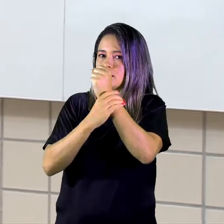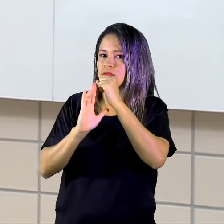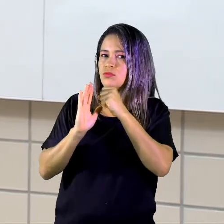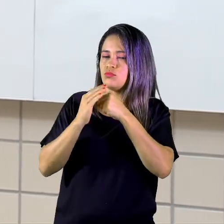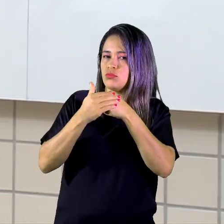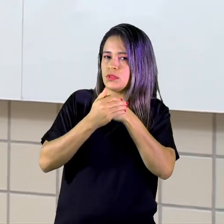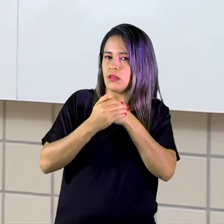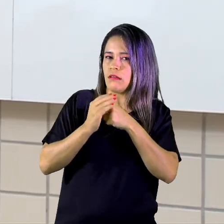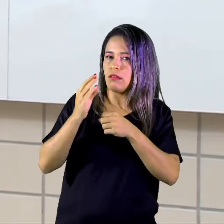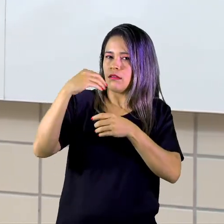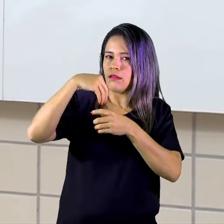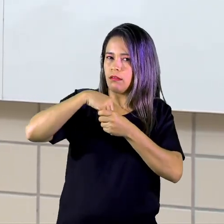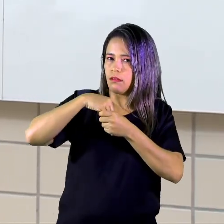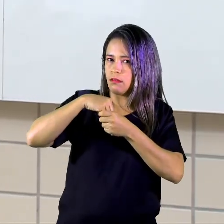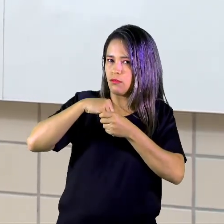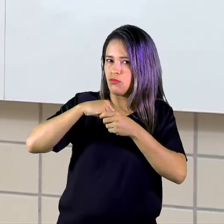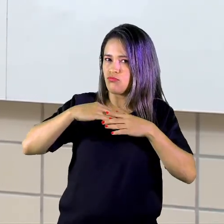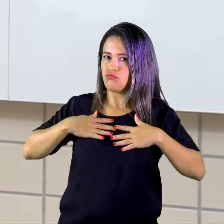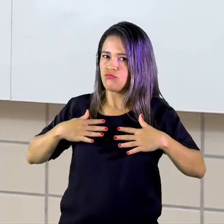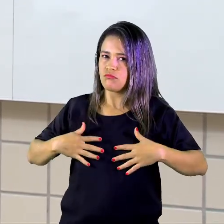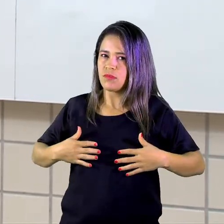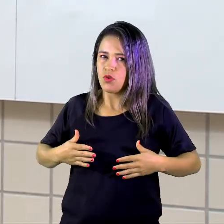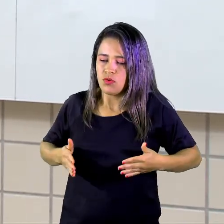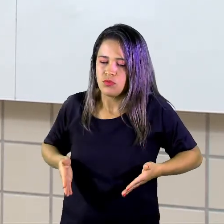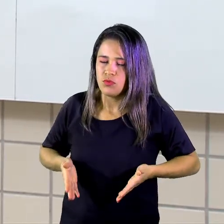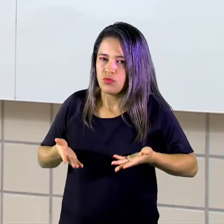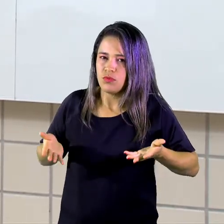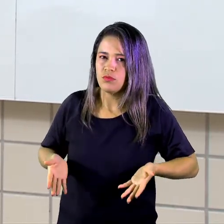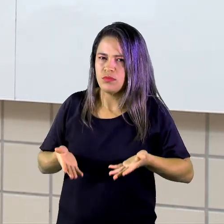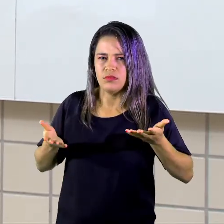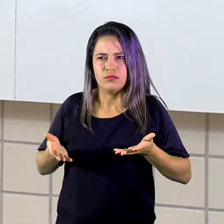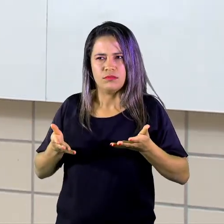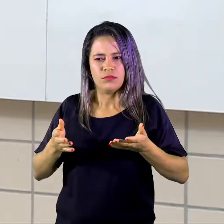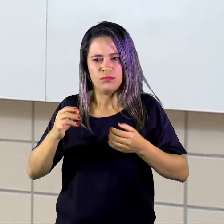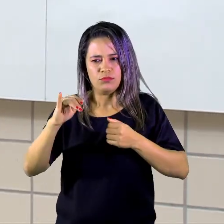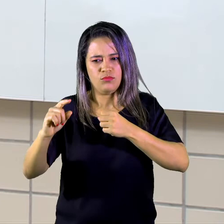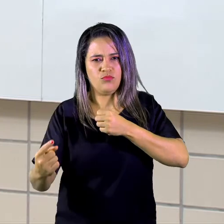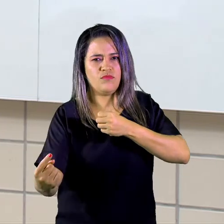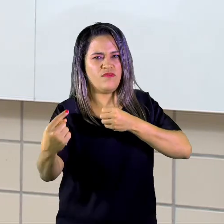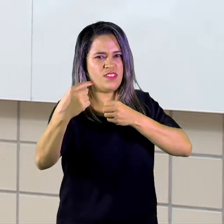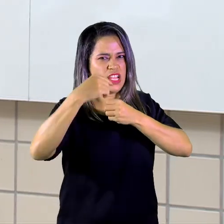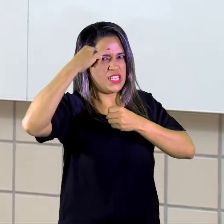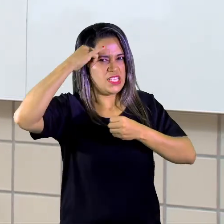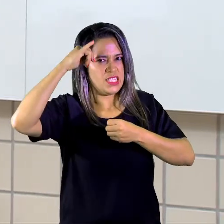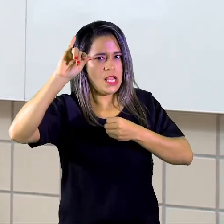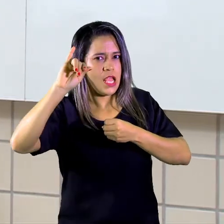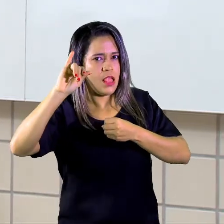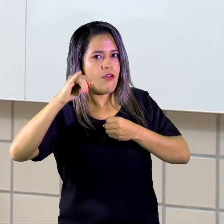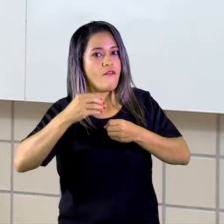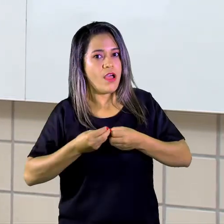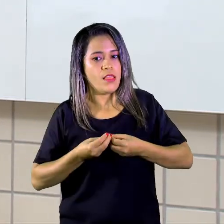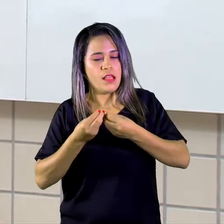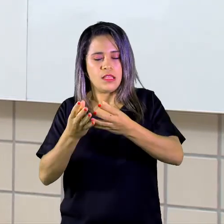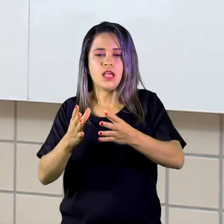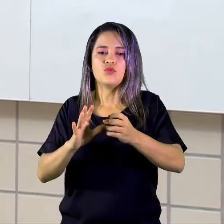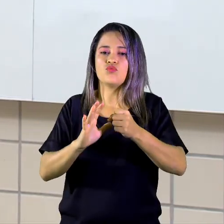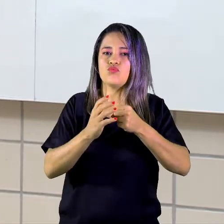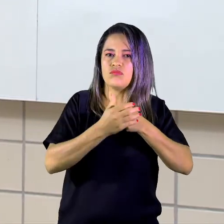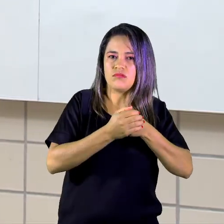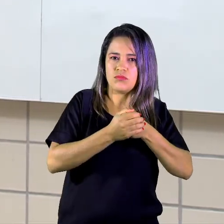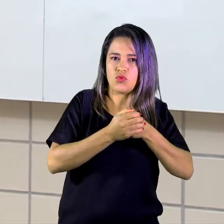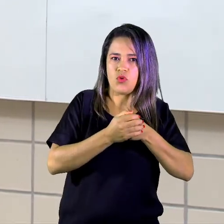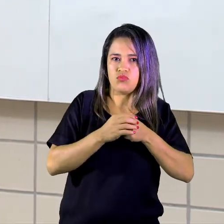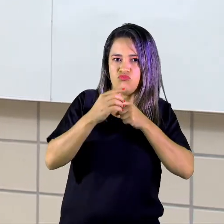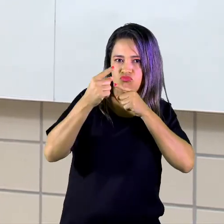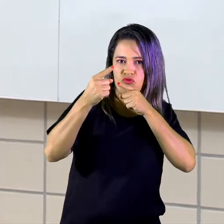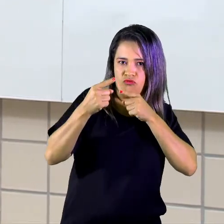no nosso corpo com a estimulação de um agente estranho, vai gerar tanto anticorpos como células